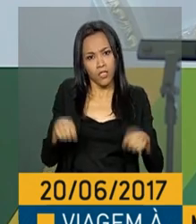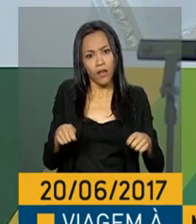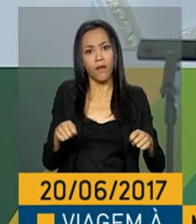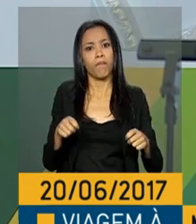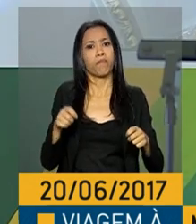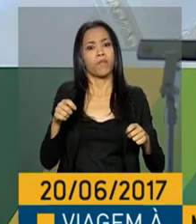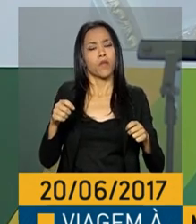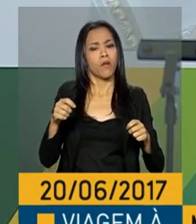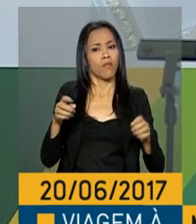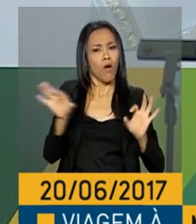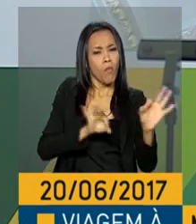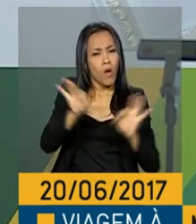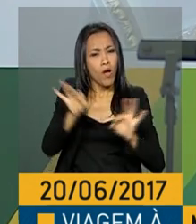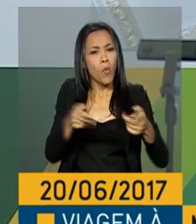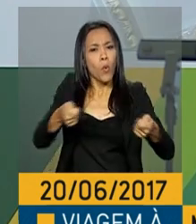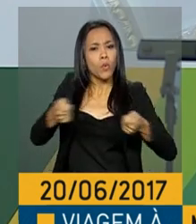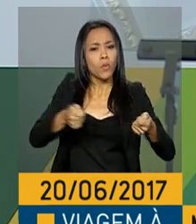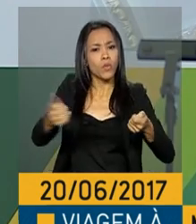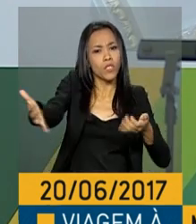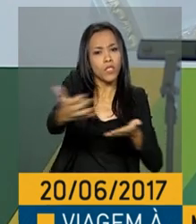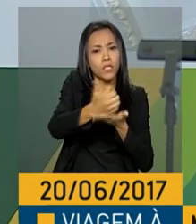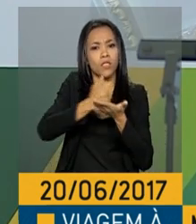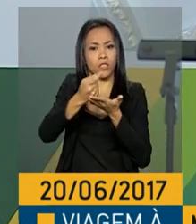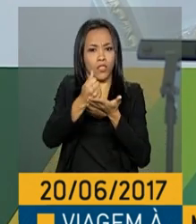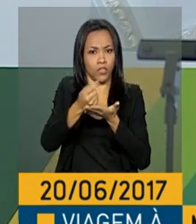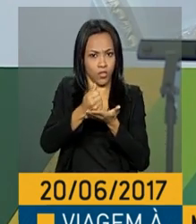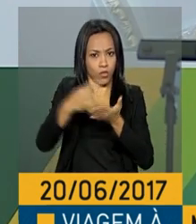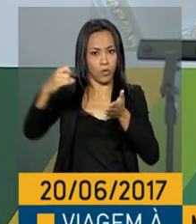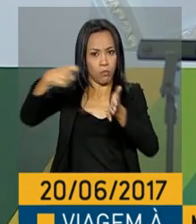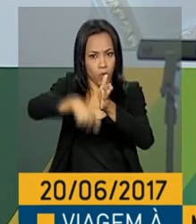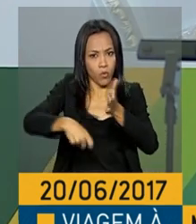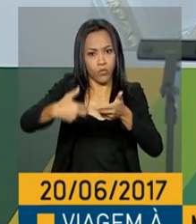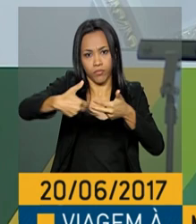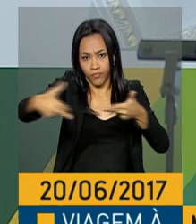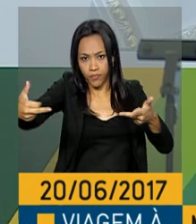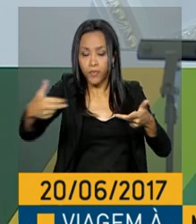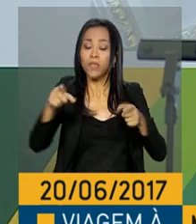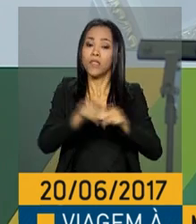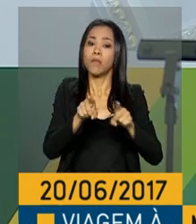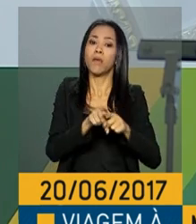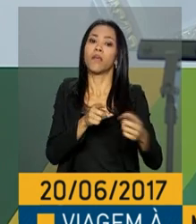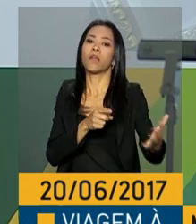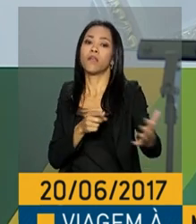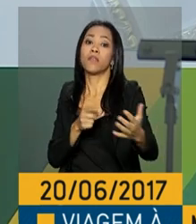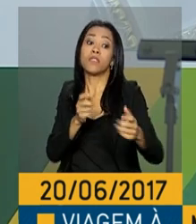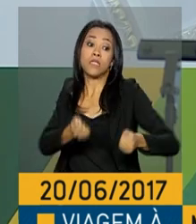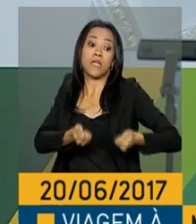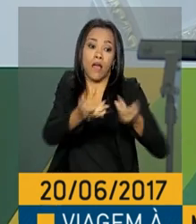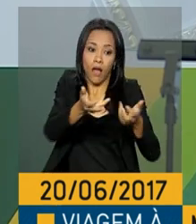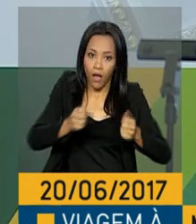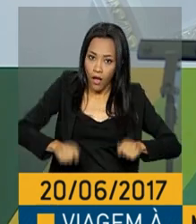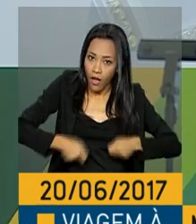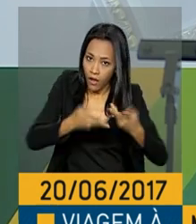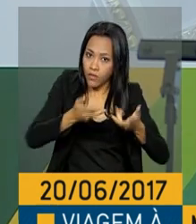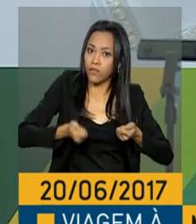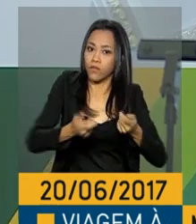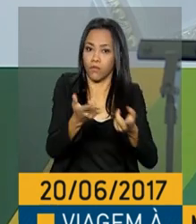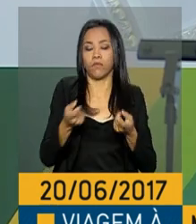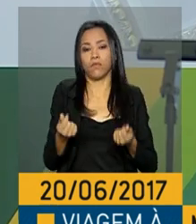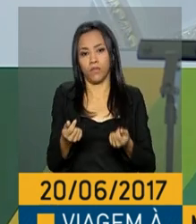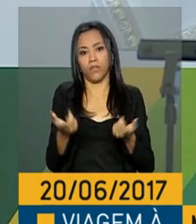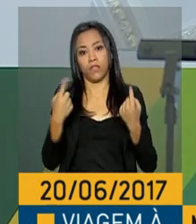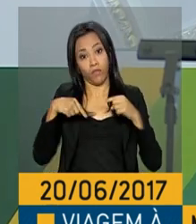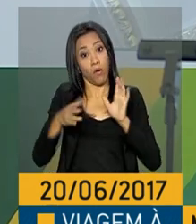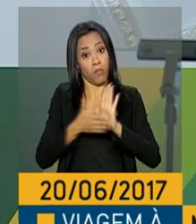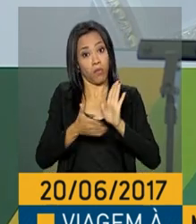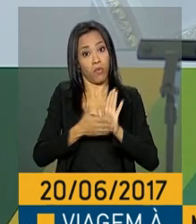se arrecada e aquilo que se gasta. Ou seja, tomamos uma medida com muita responsabilidade. Eu